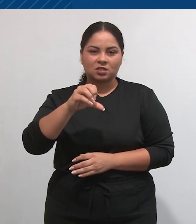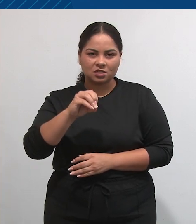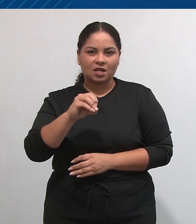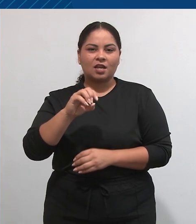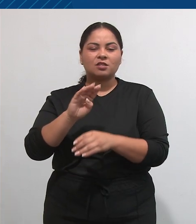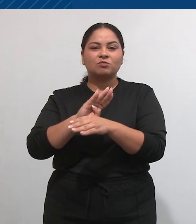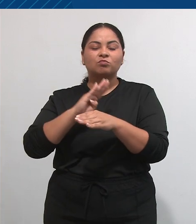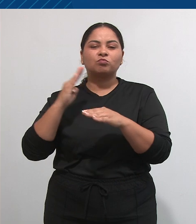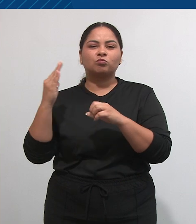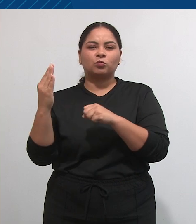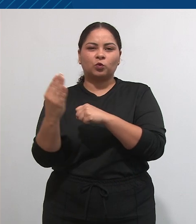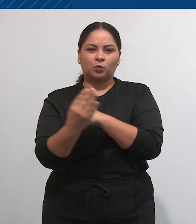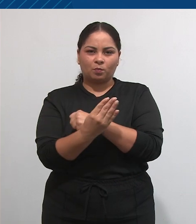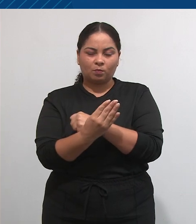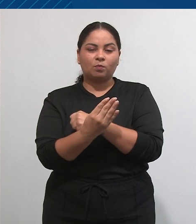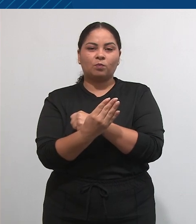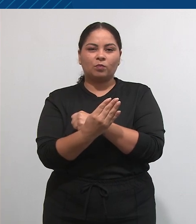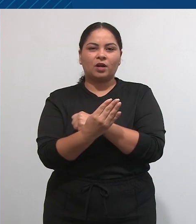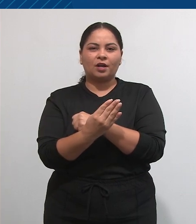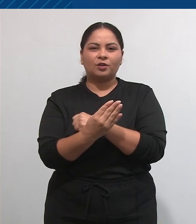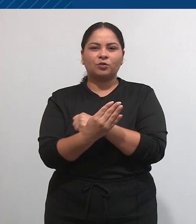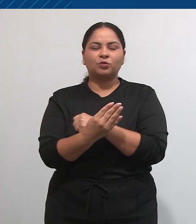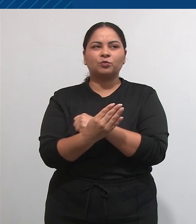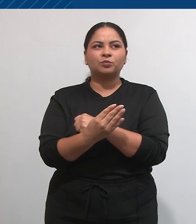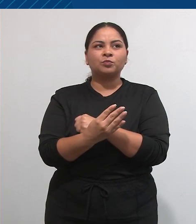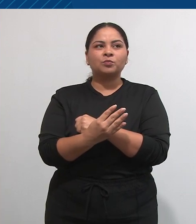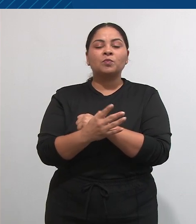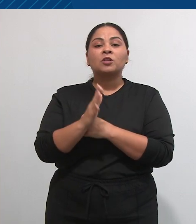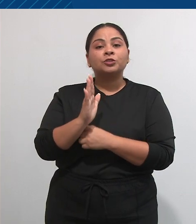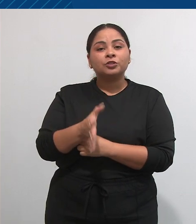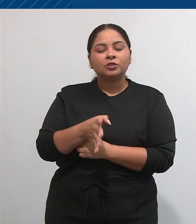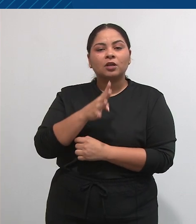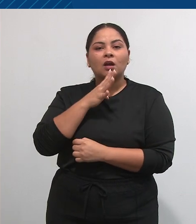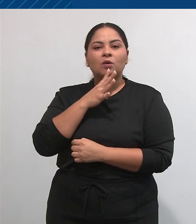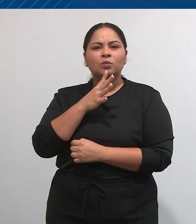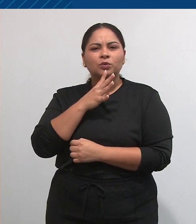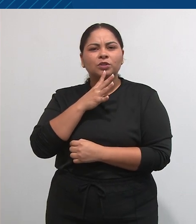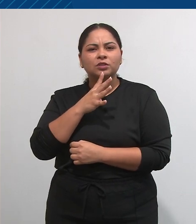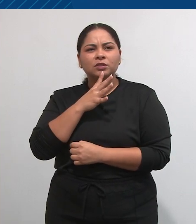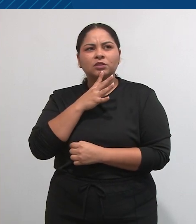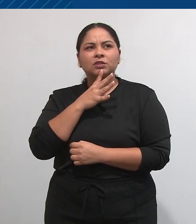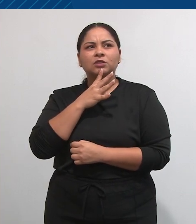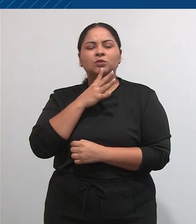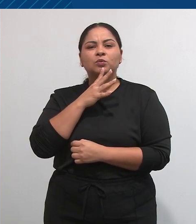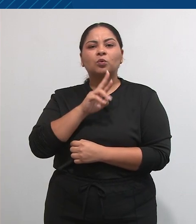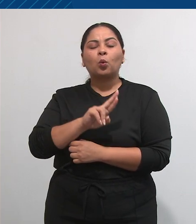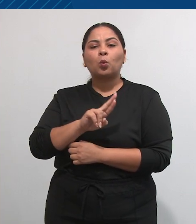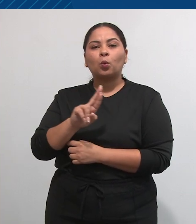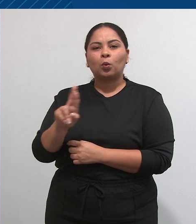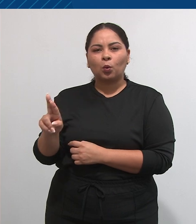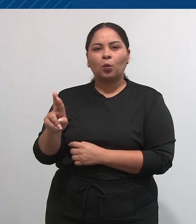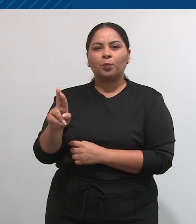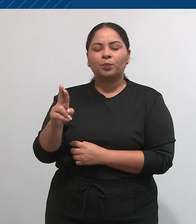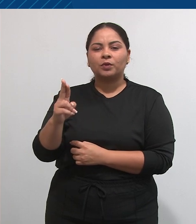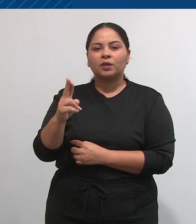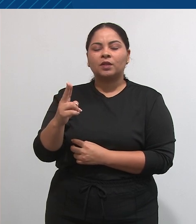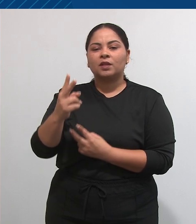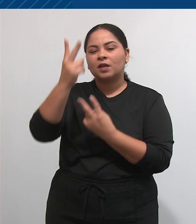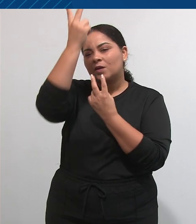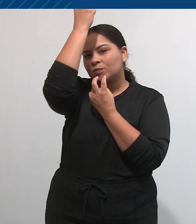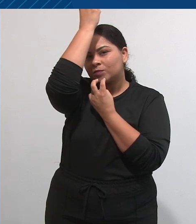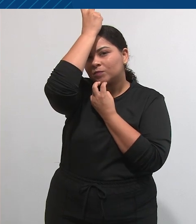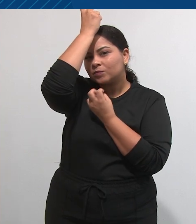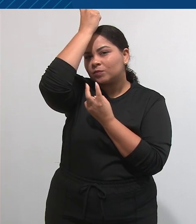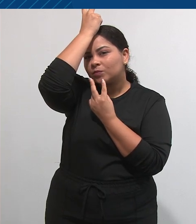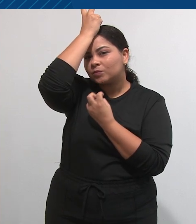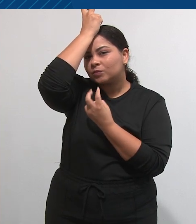como estrutura geográfica, que é conhecido de forma vulgar como sendo Alto do